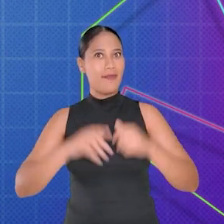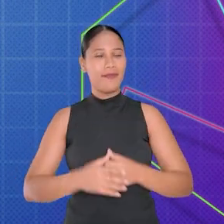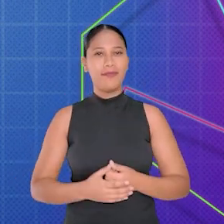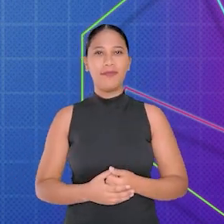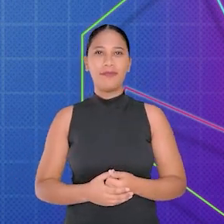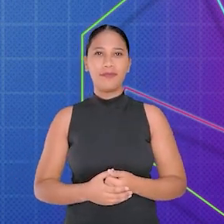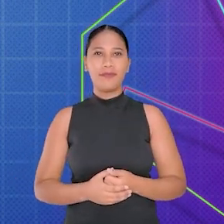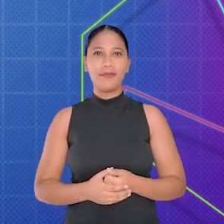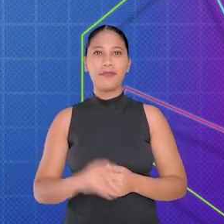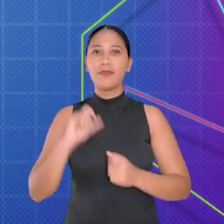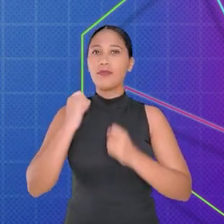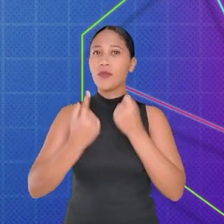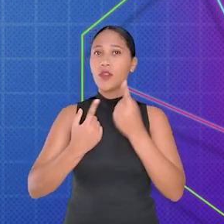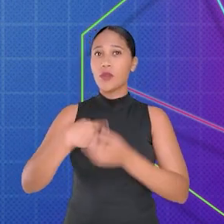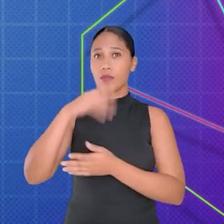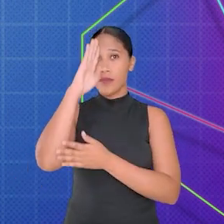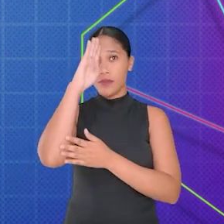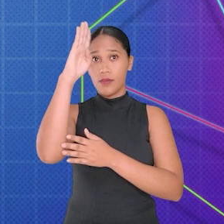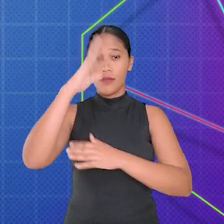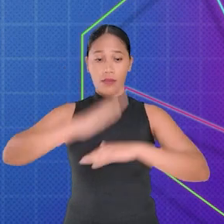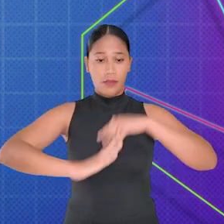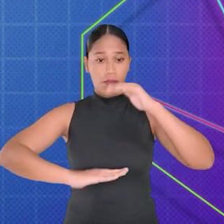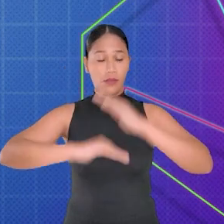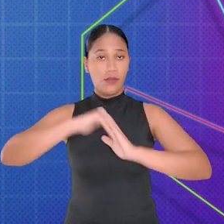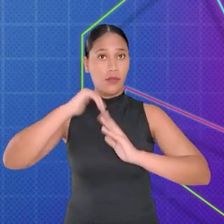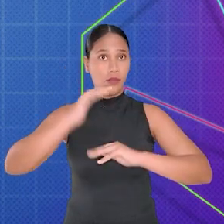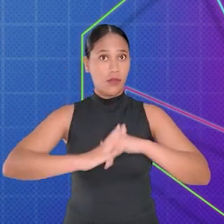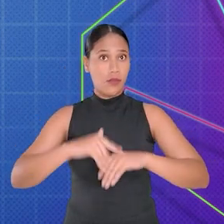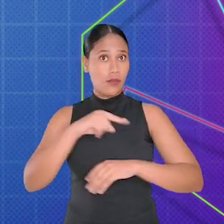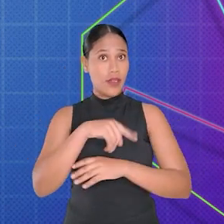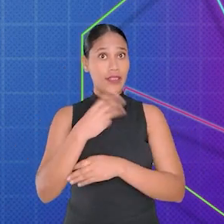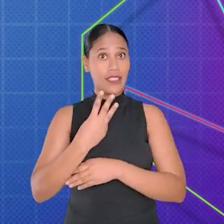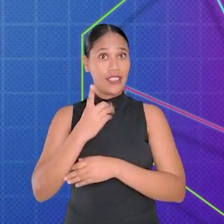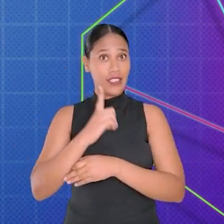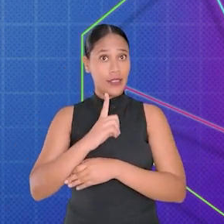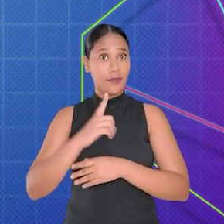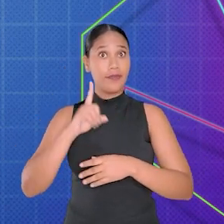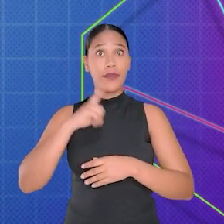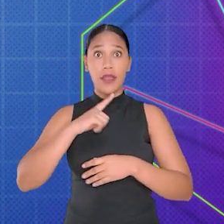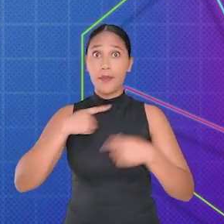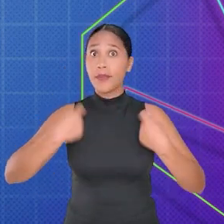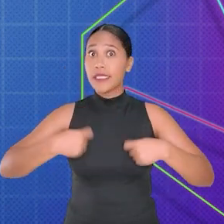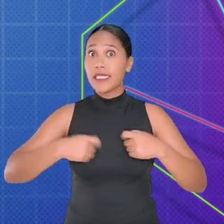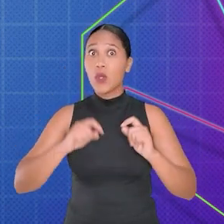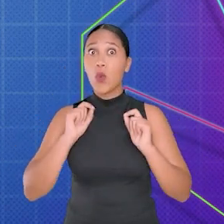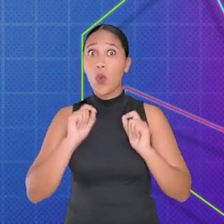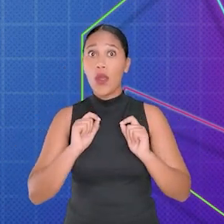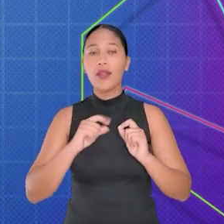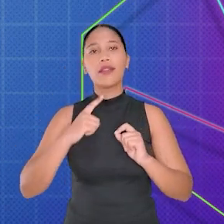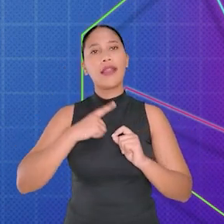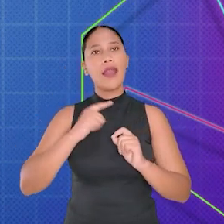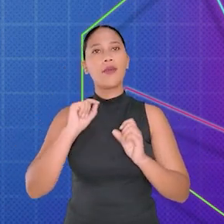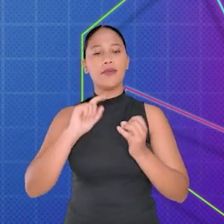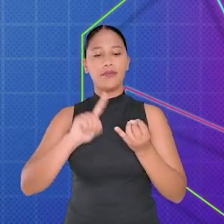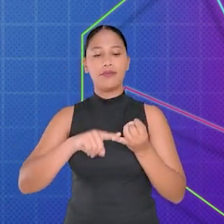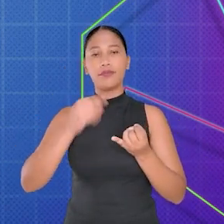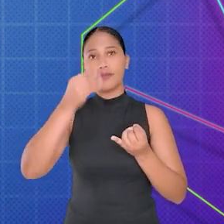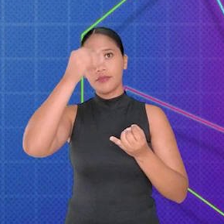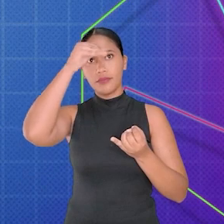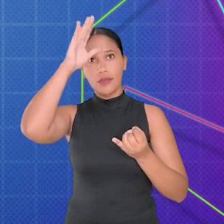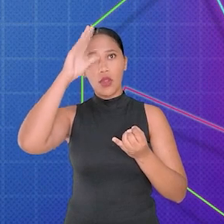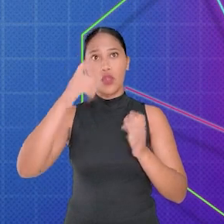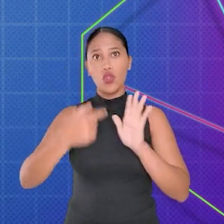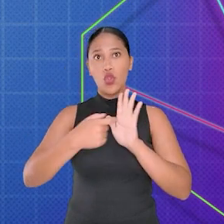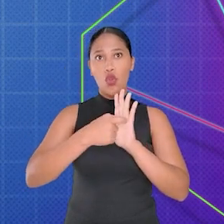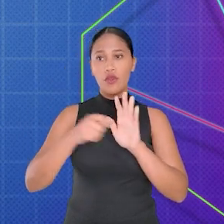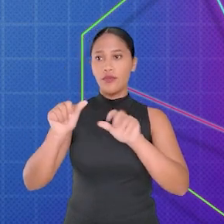mercado. Algumas das principais habilidades que os profissionais de modelagem 3D para jogos devem possuir incluem o conhecimento